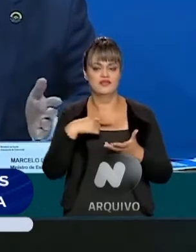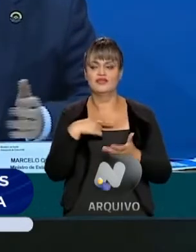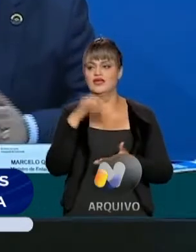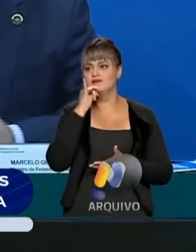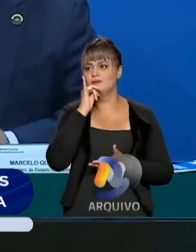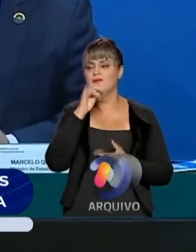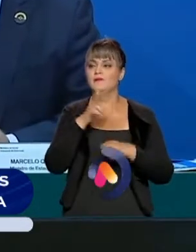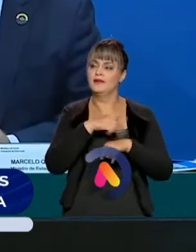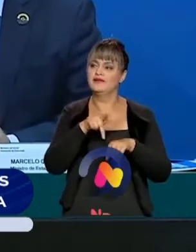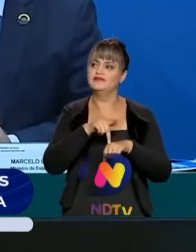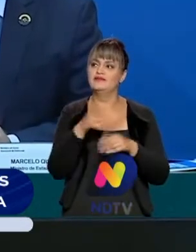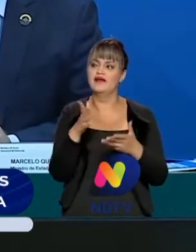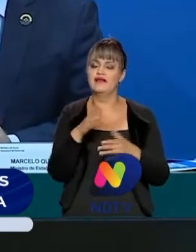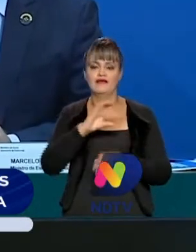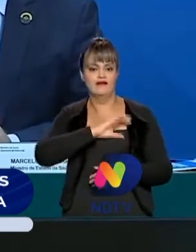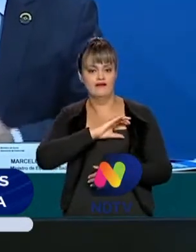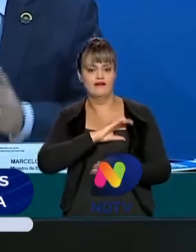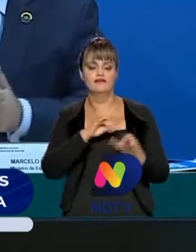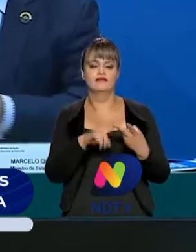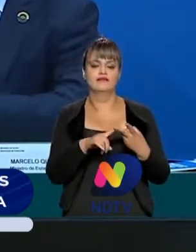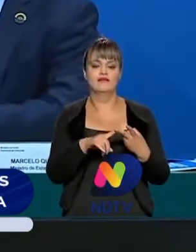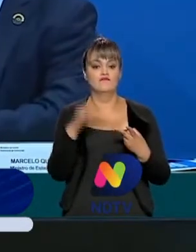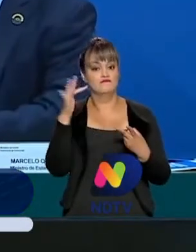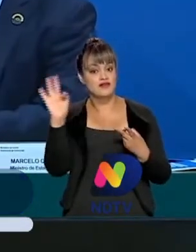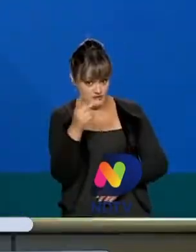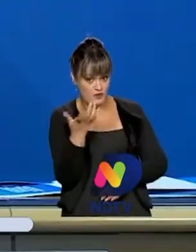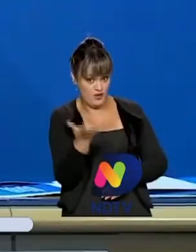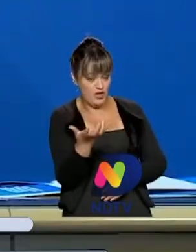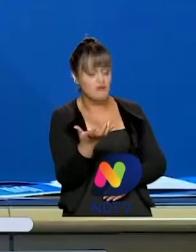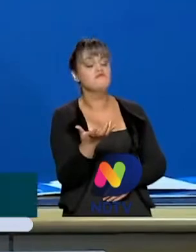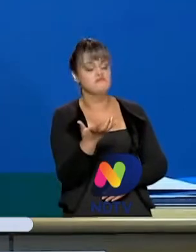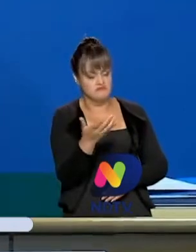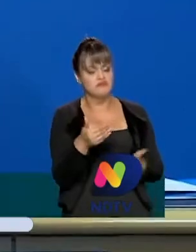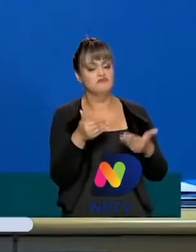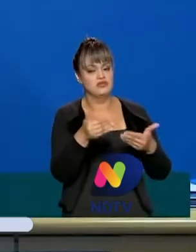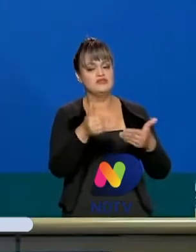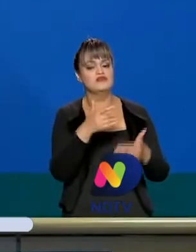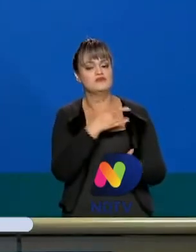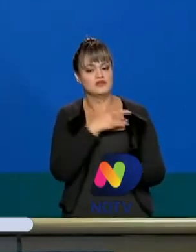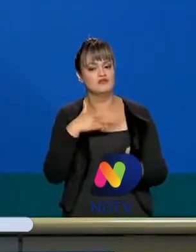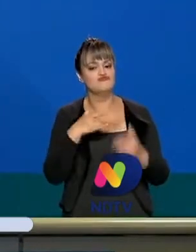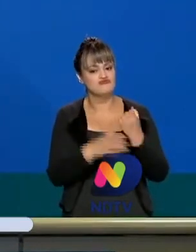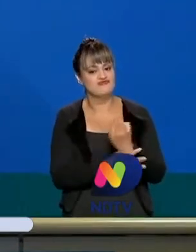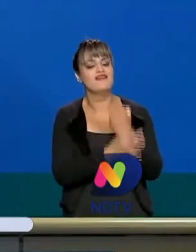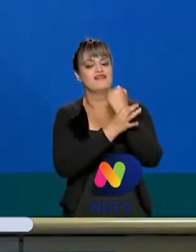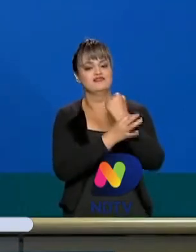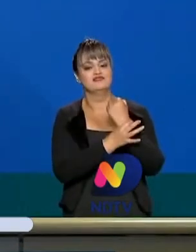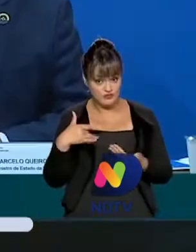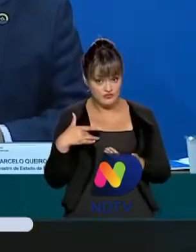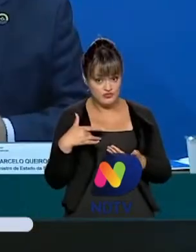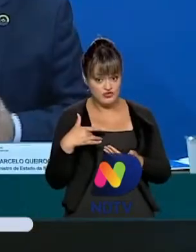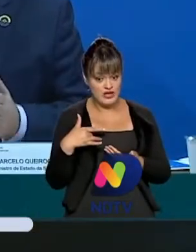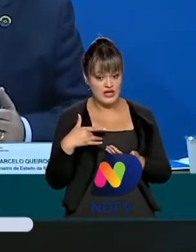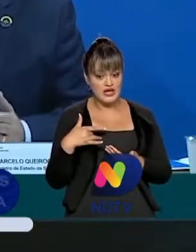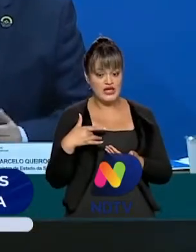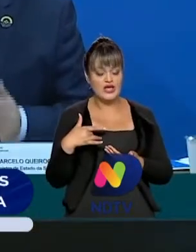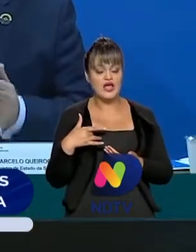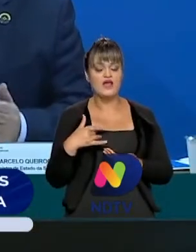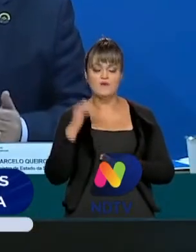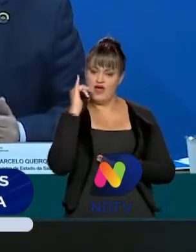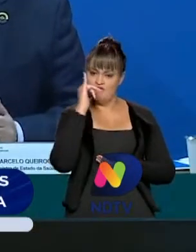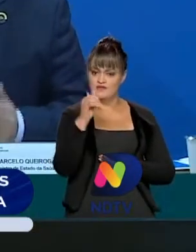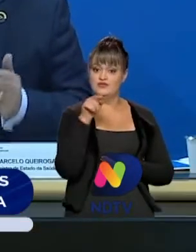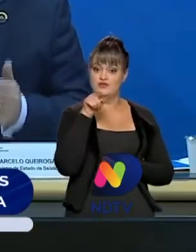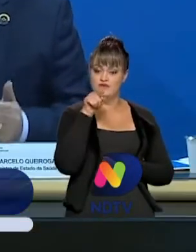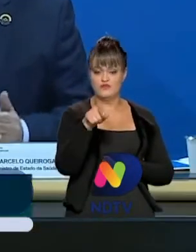ministro da saúde Marcelo Queiroga a quantidade disponibilizada vai ser suficiente para atingir o público-alvo Eu Quero me